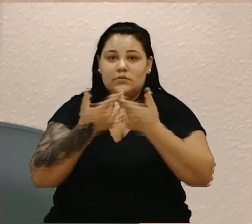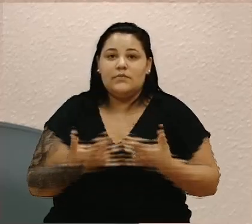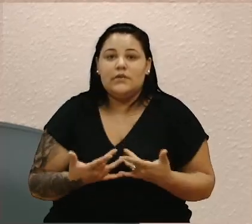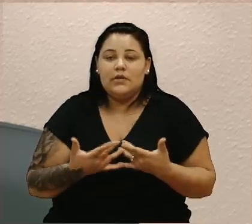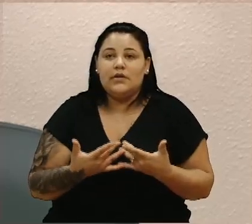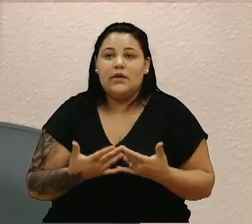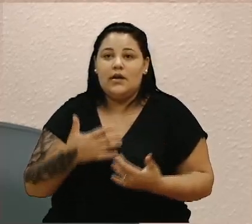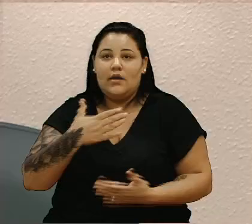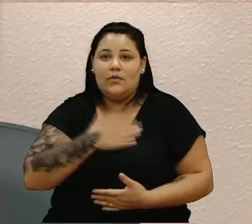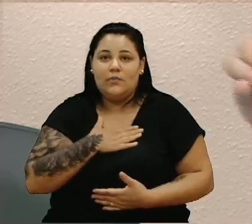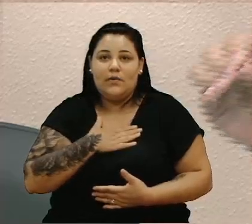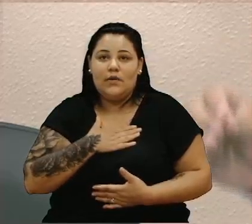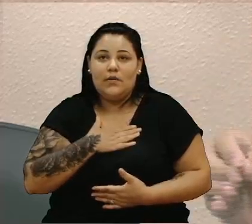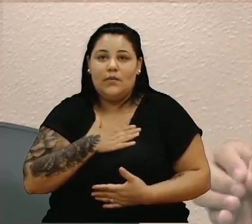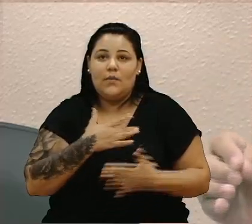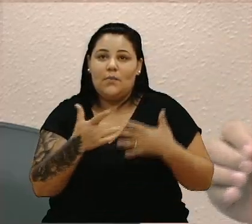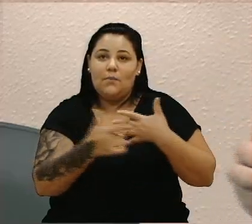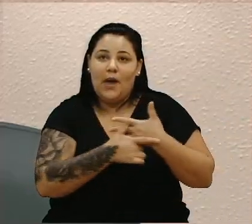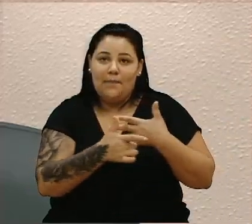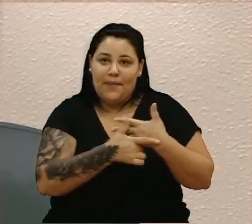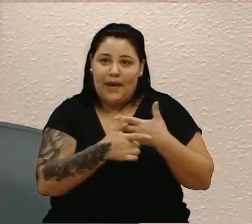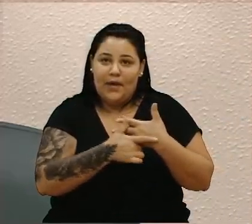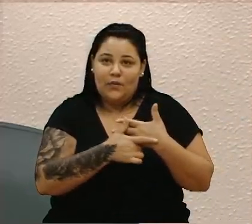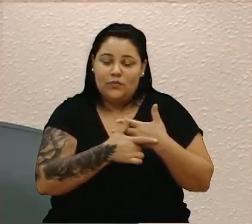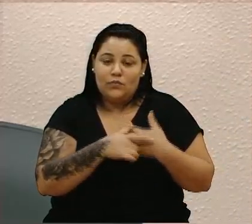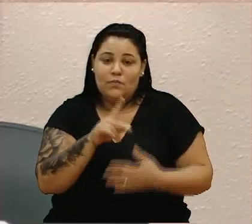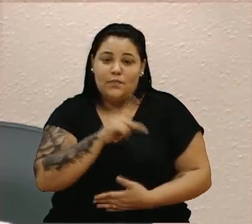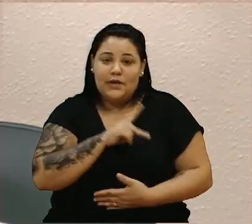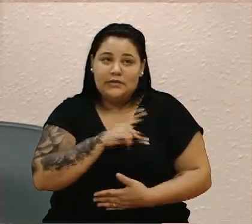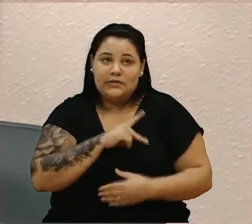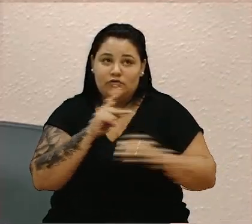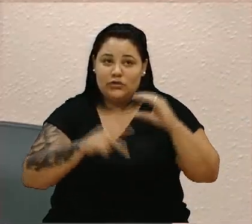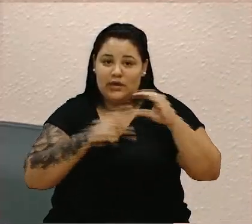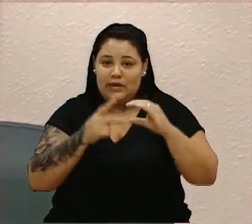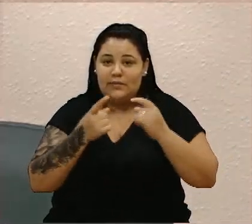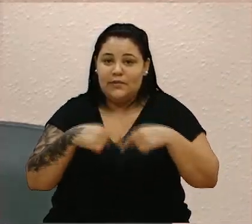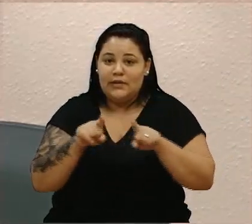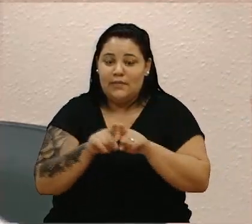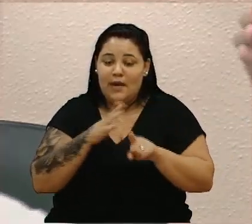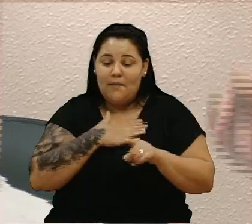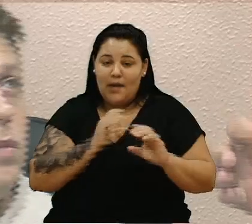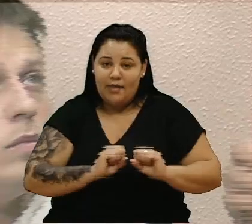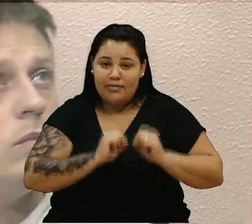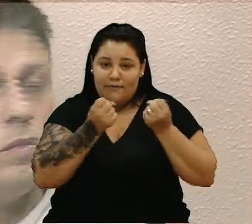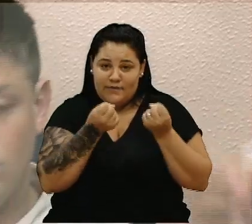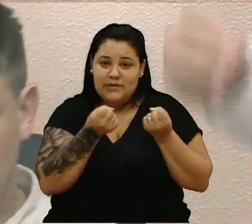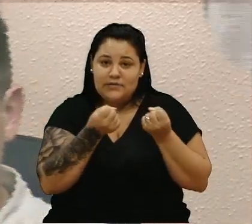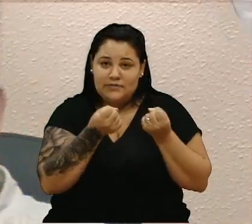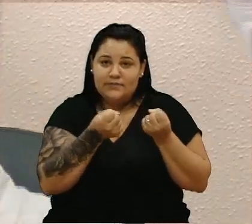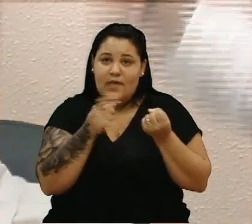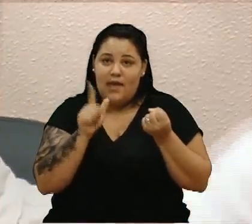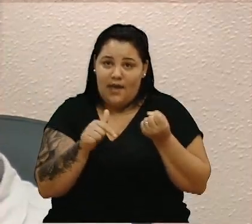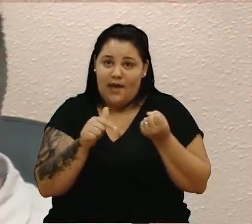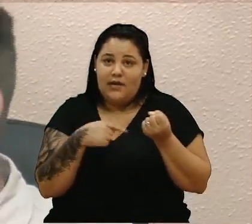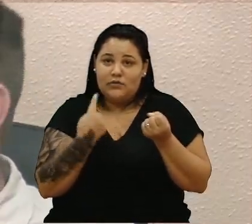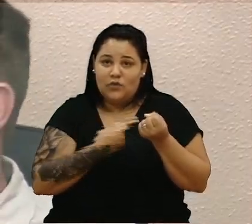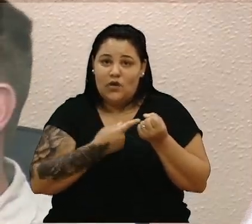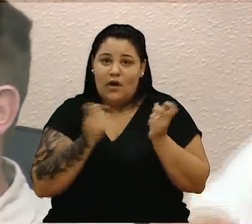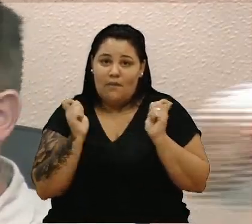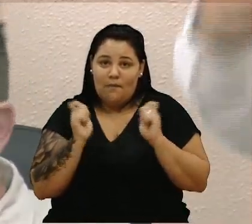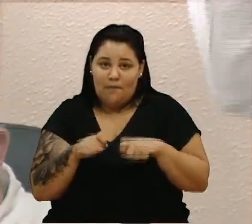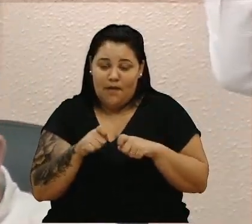minha função institucional aqui de presidente da Câmara, a minha defesa tem sido em nós potencializar o